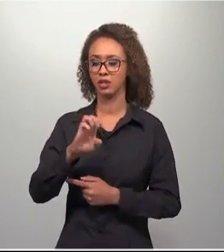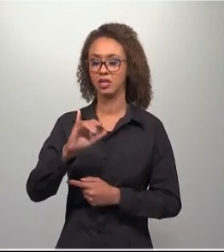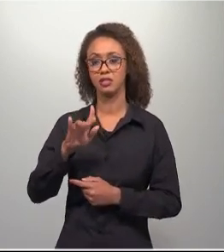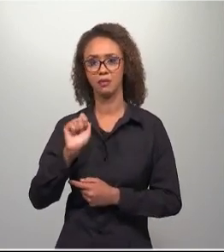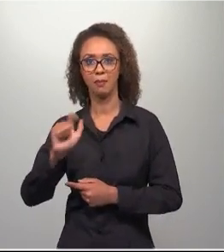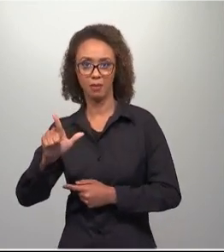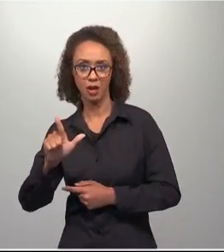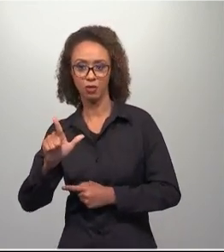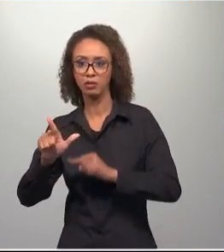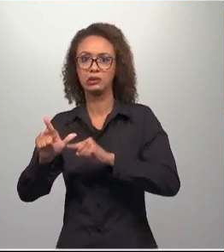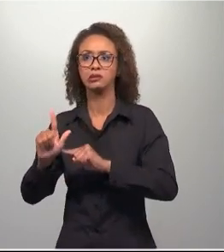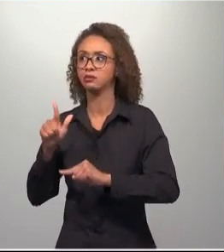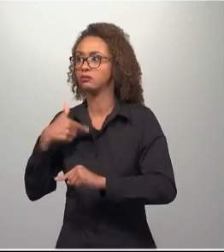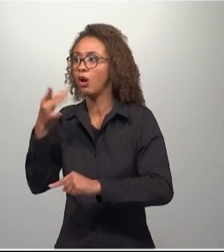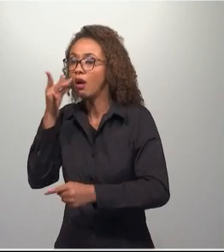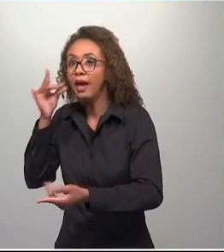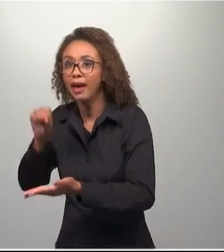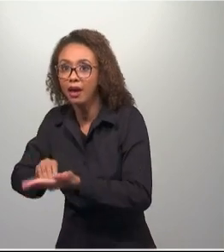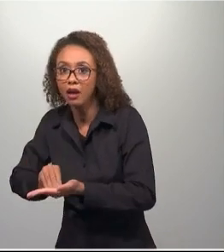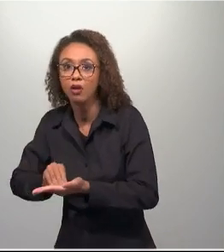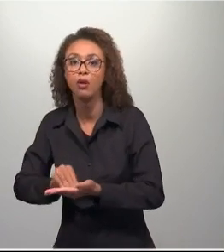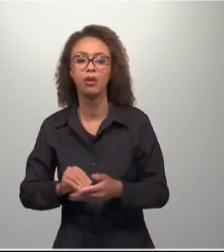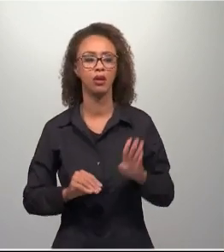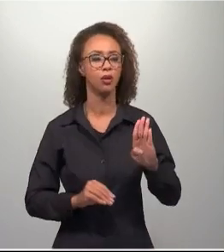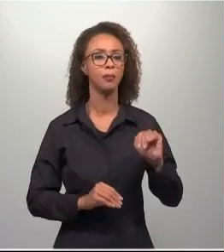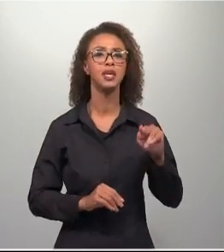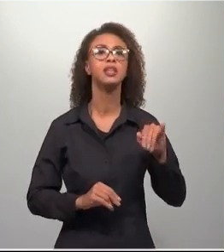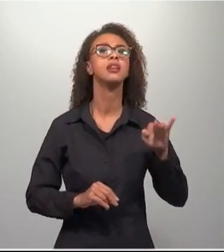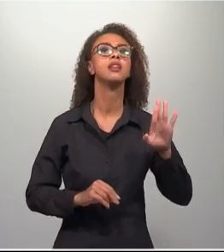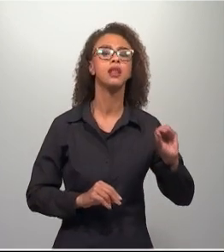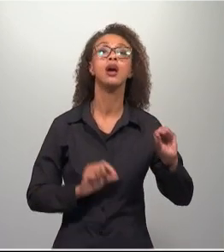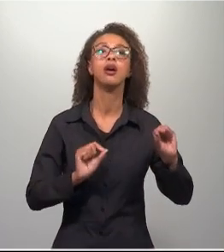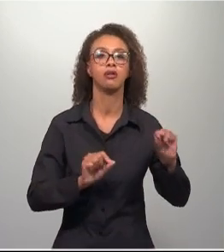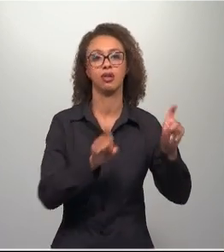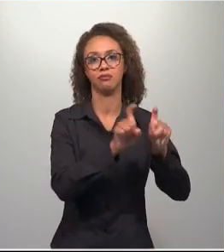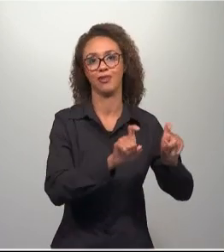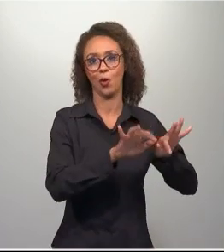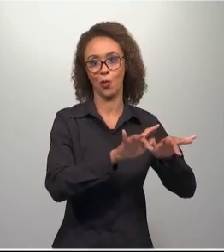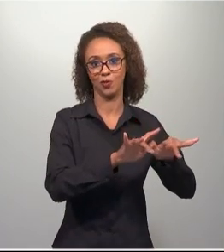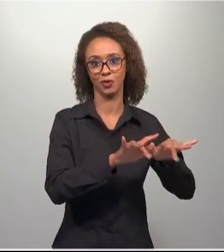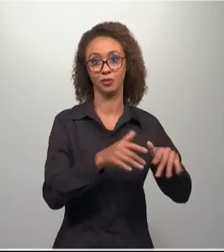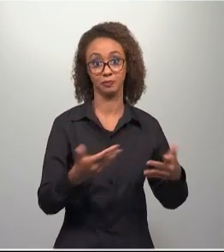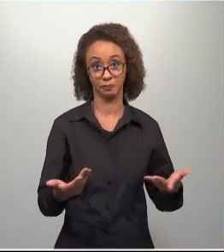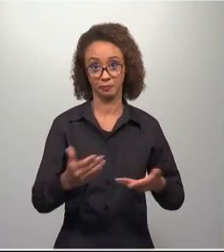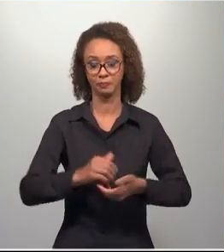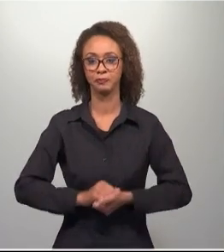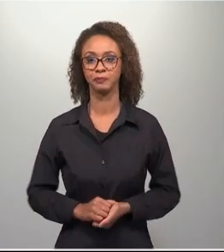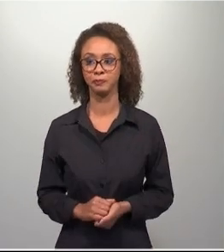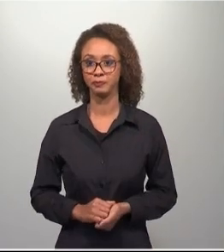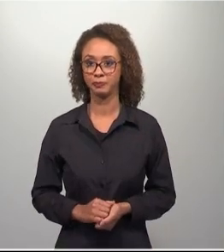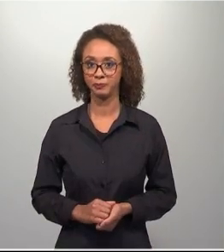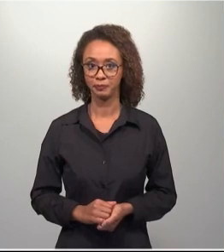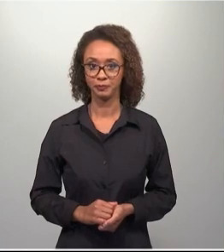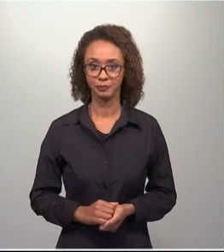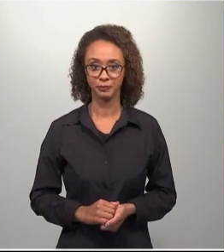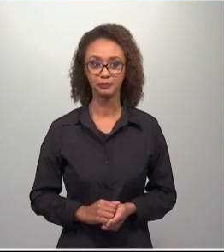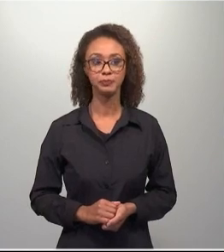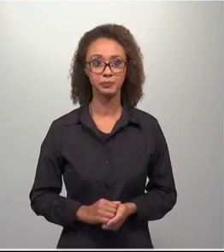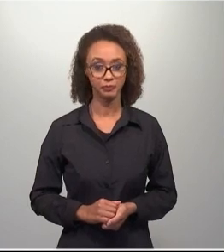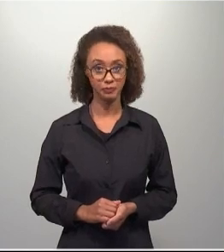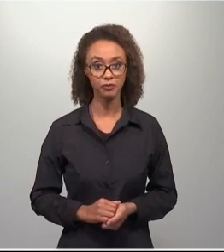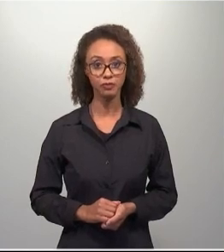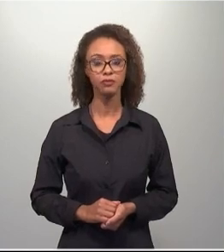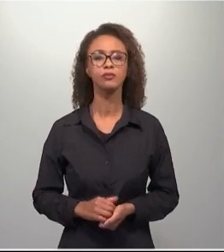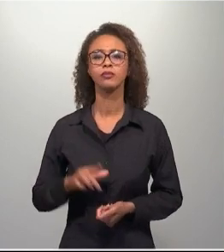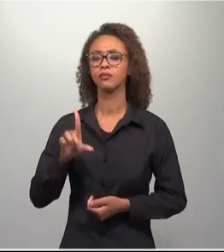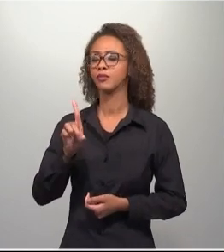mundo plenário dos nossos computadores o digital então usamos o